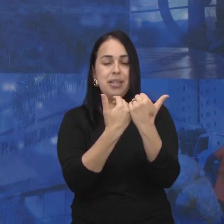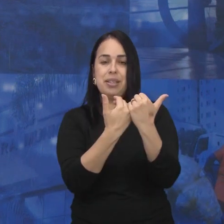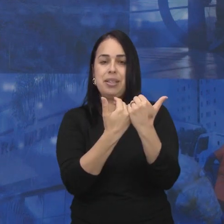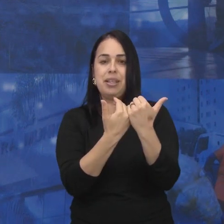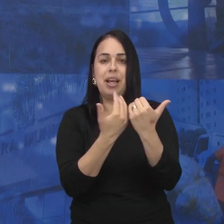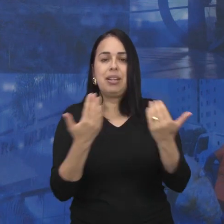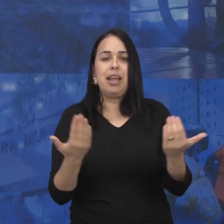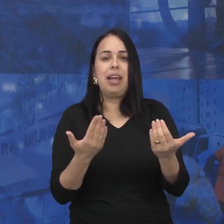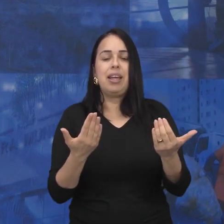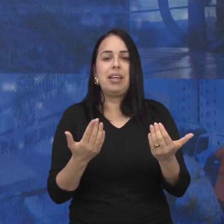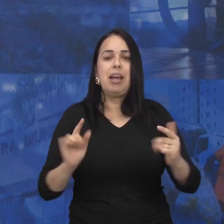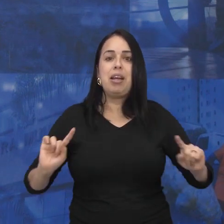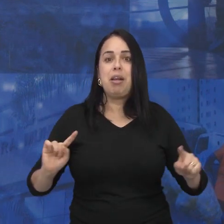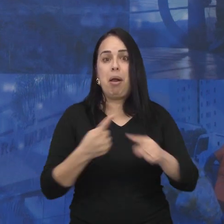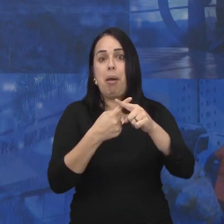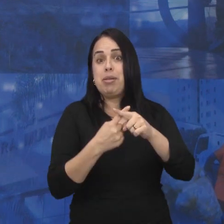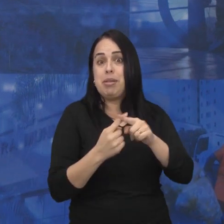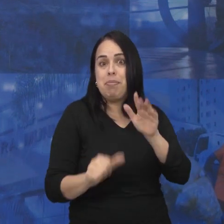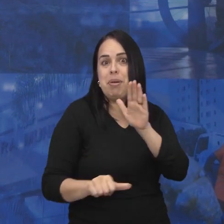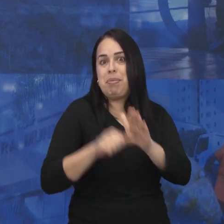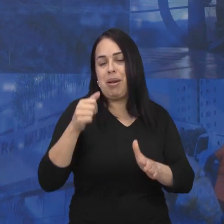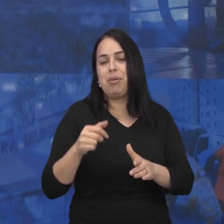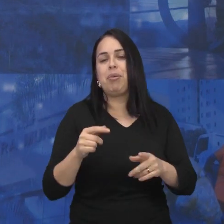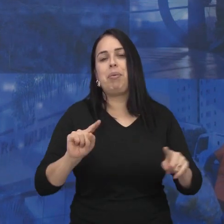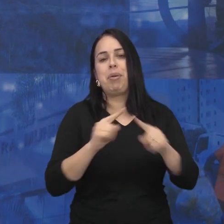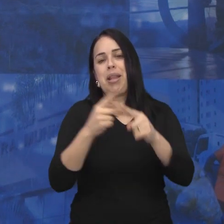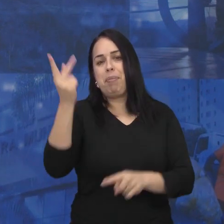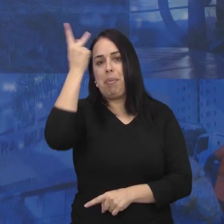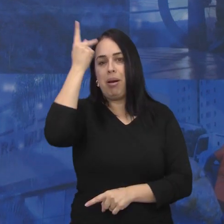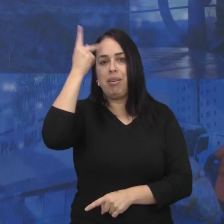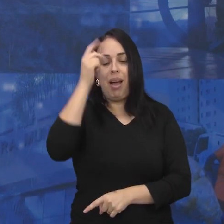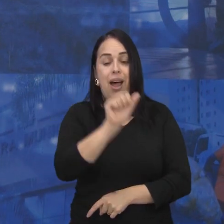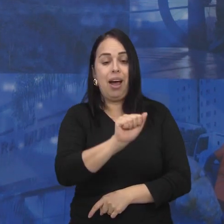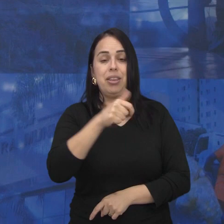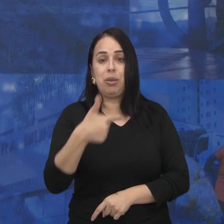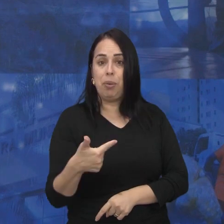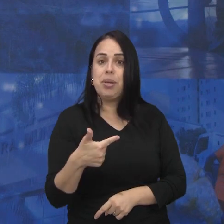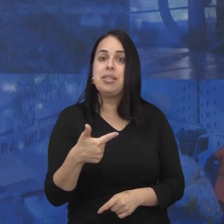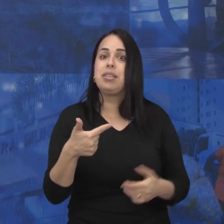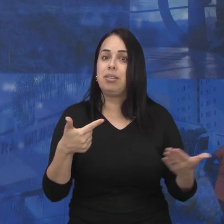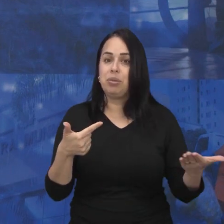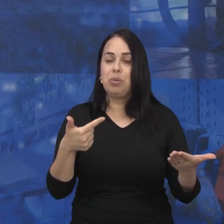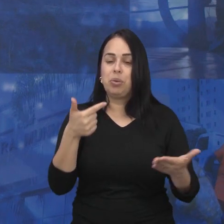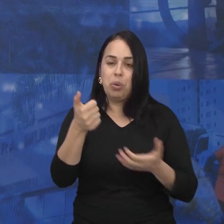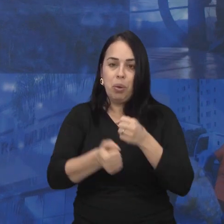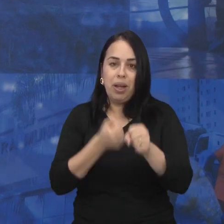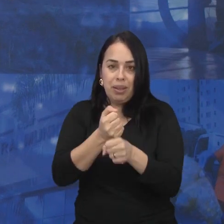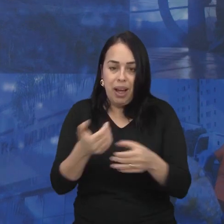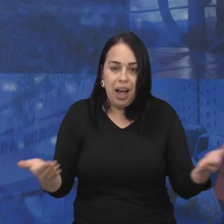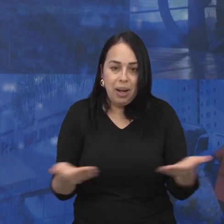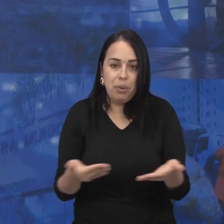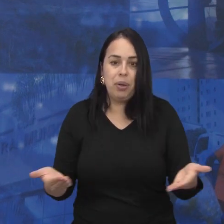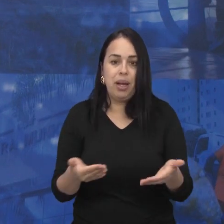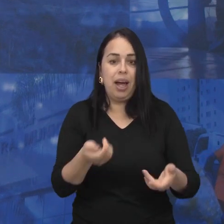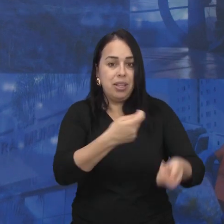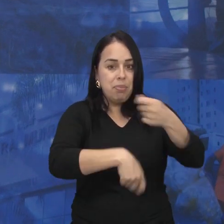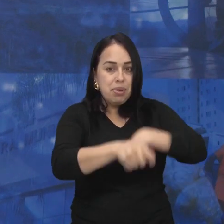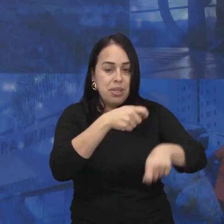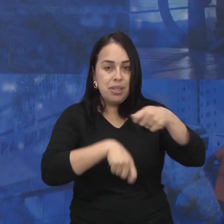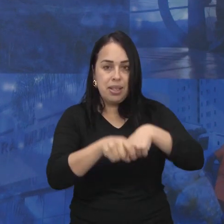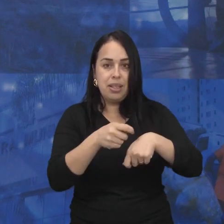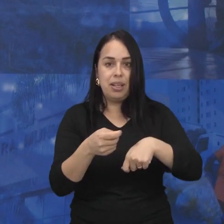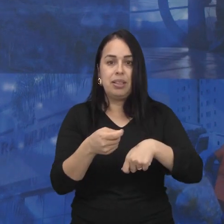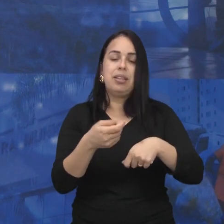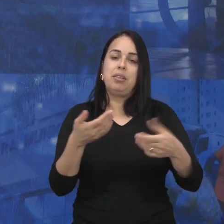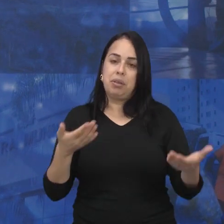Martins Pereira recebeu as primeiras partidas do Campeonato Paulista da Série A2 no início de 2024. A administração do